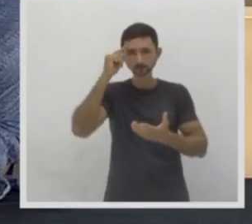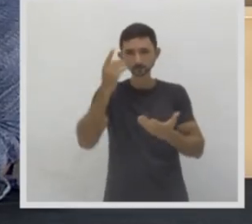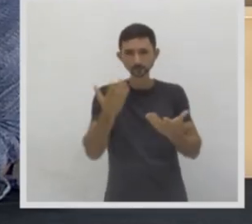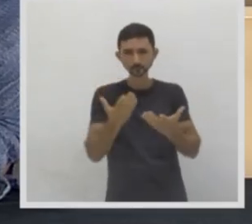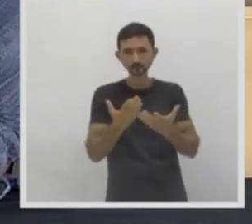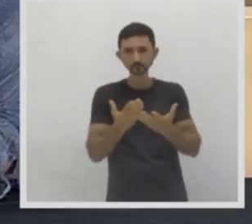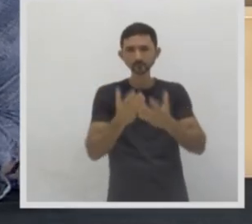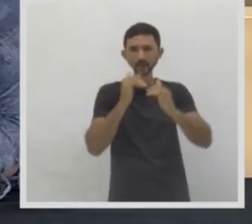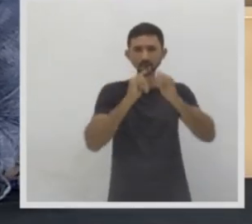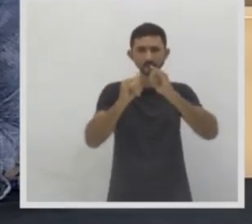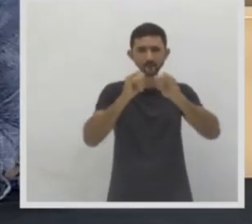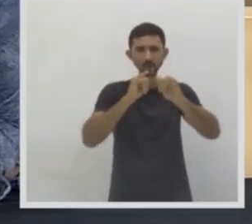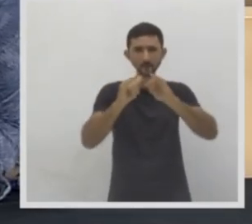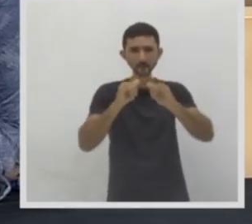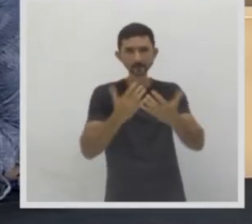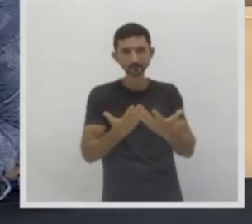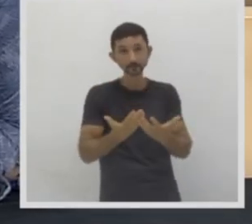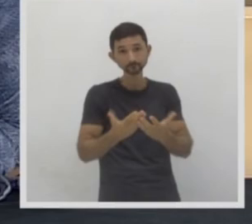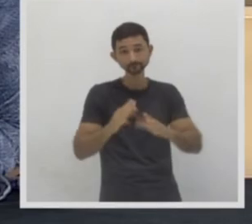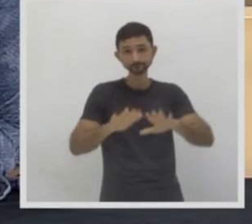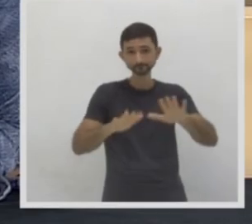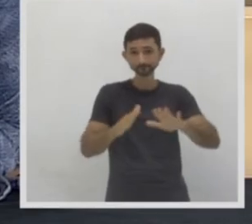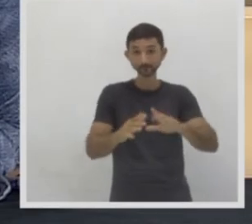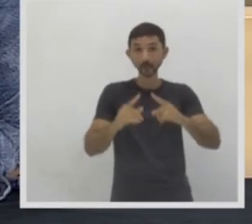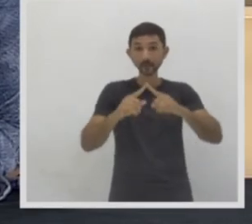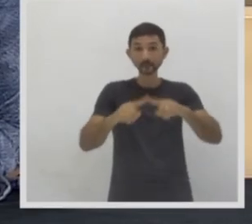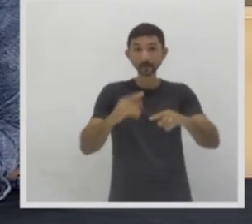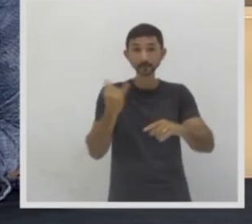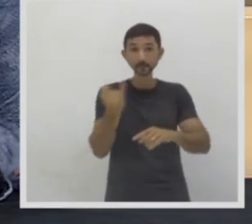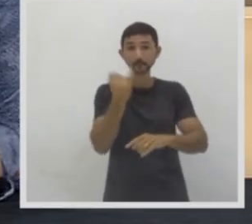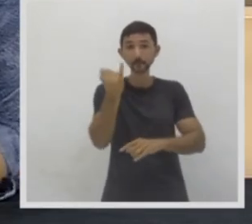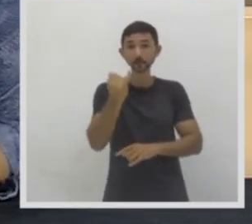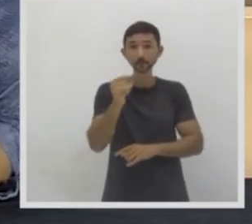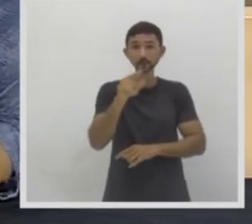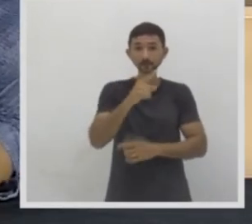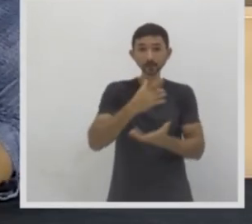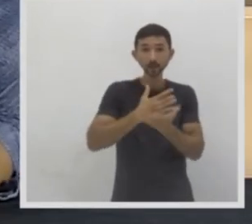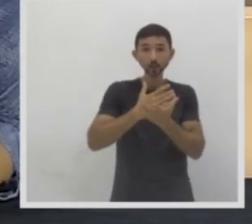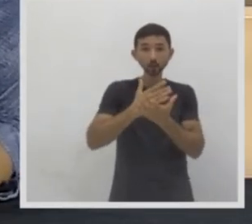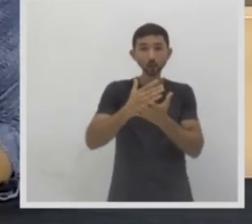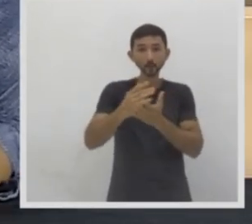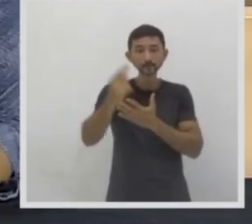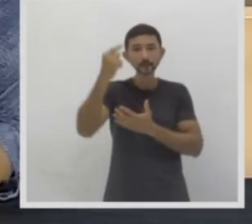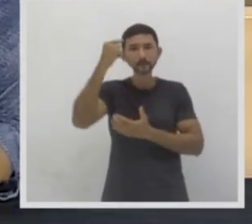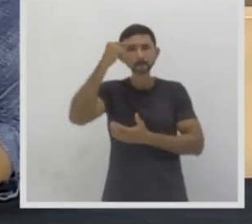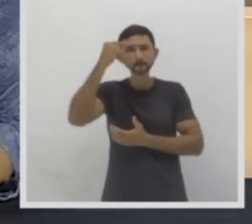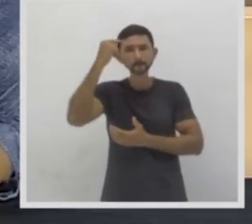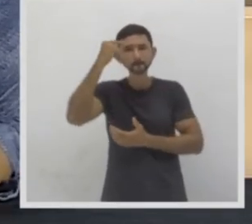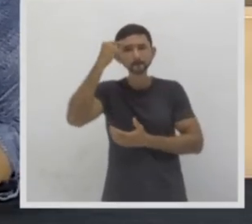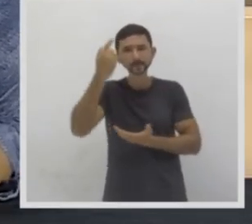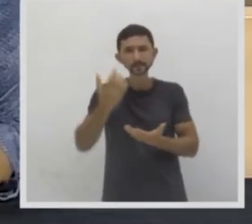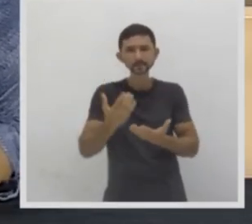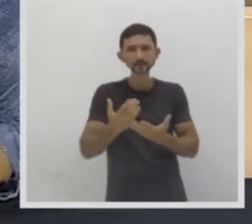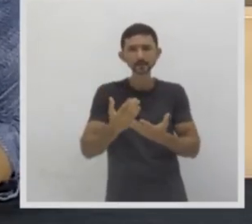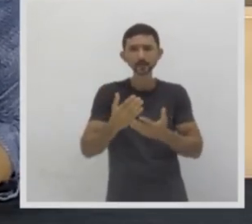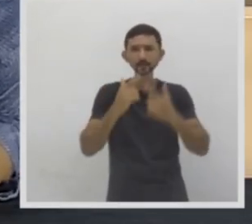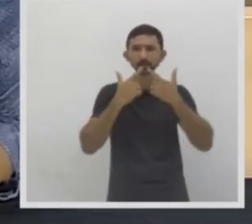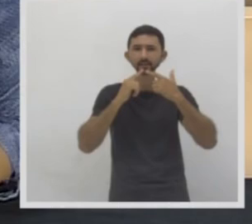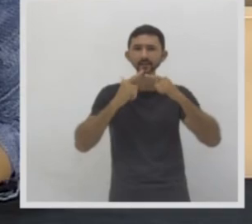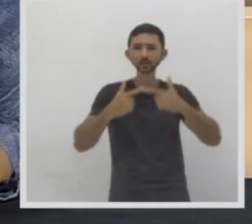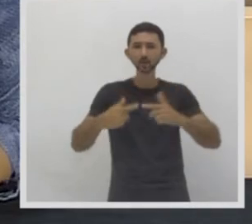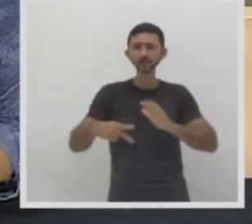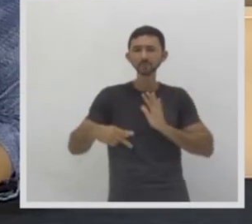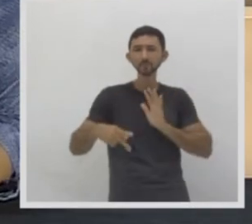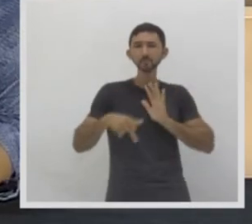muita informação? Talvez sim, mas o mais importante é você começar a pensar na sua própria linguagem. Como